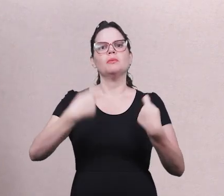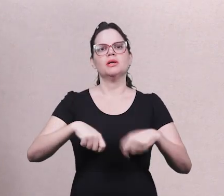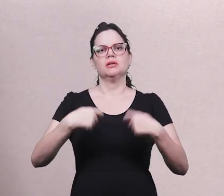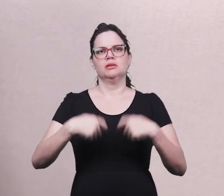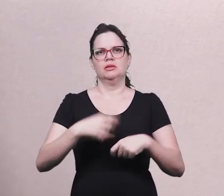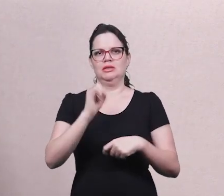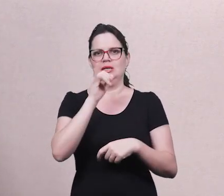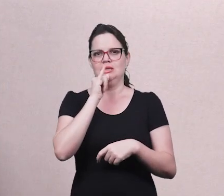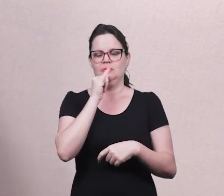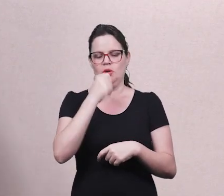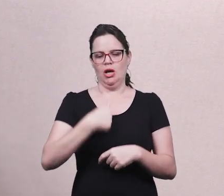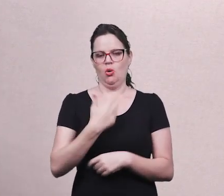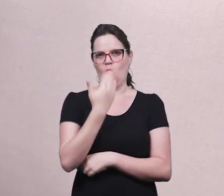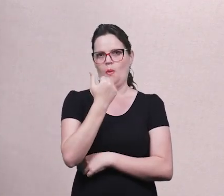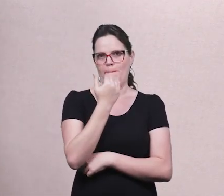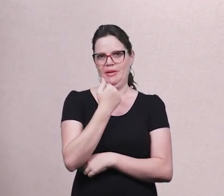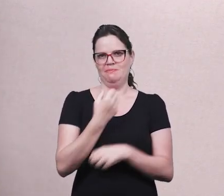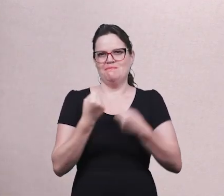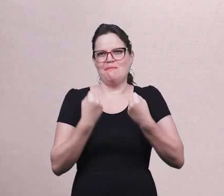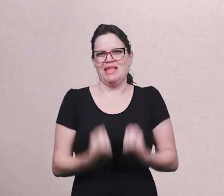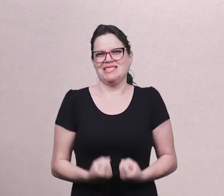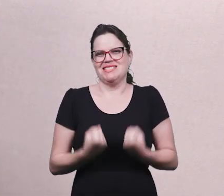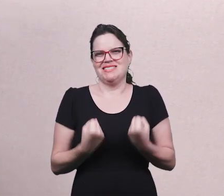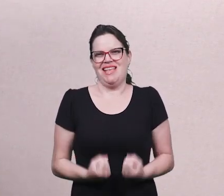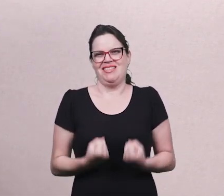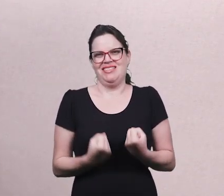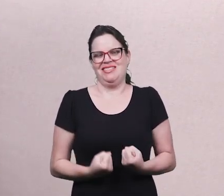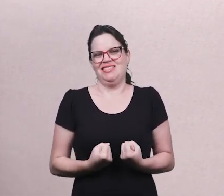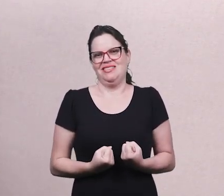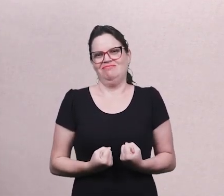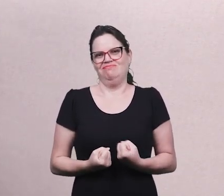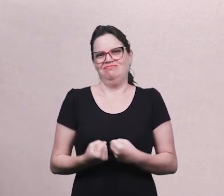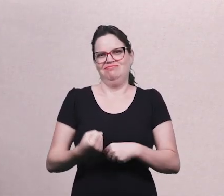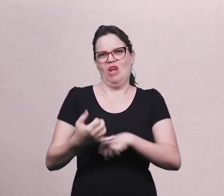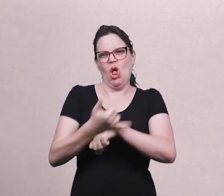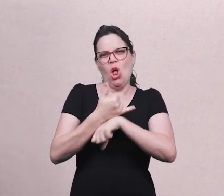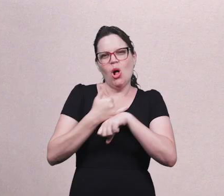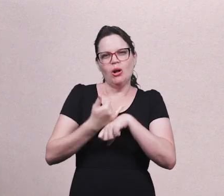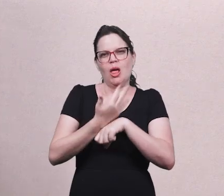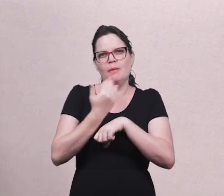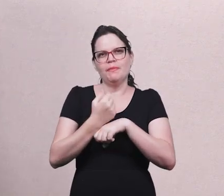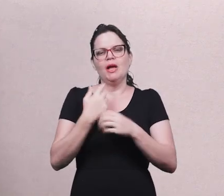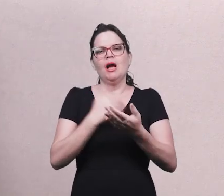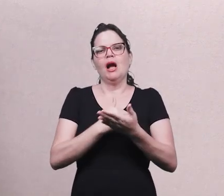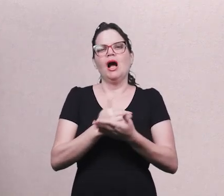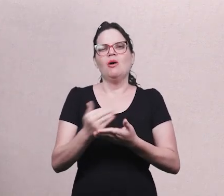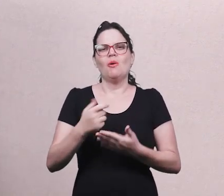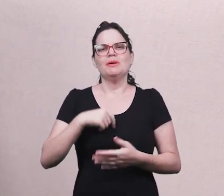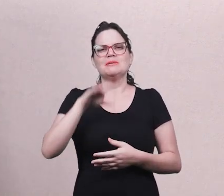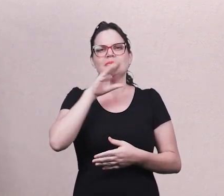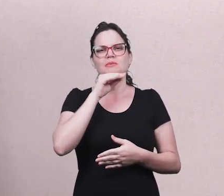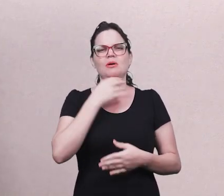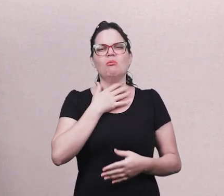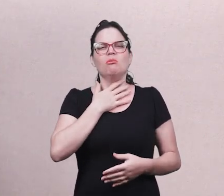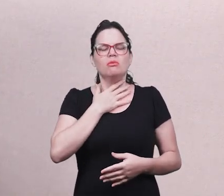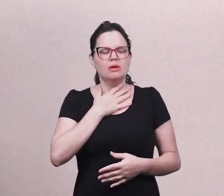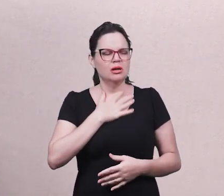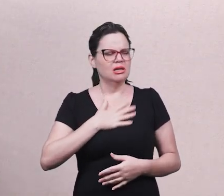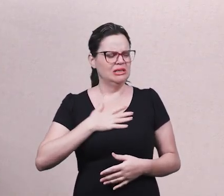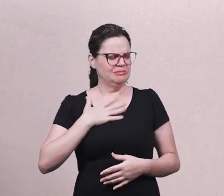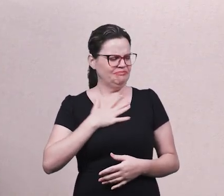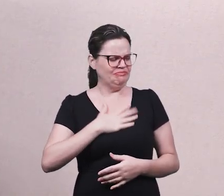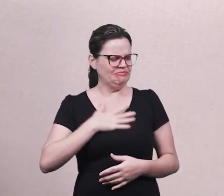eu acabei de almoçar, ingerir comidas pesadas, e eu começo a falar, eu começo a ter um